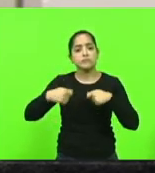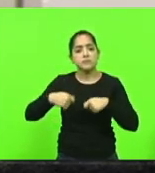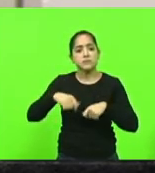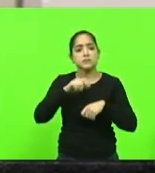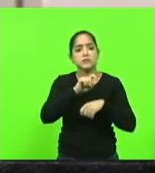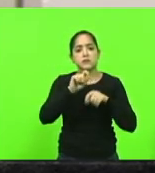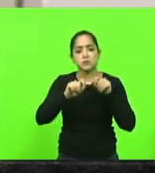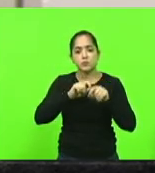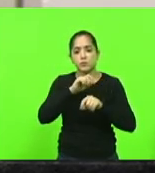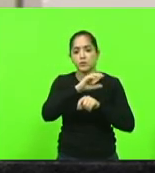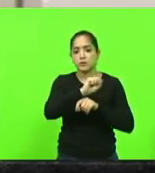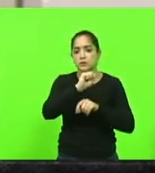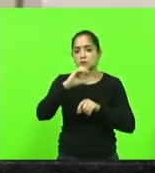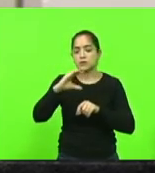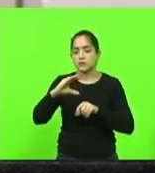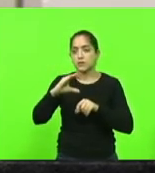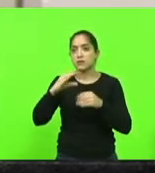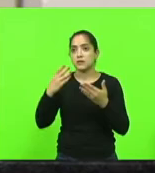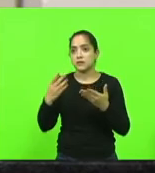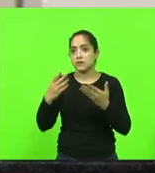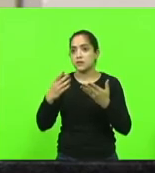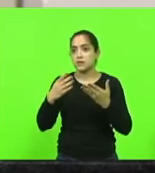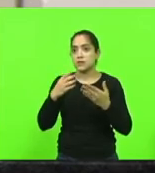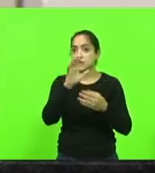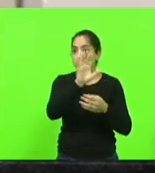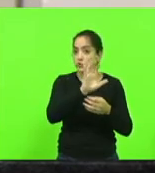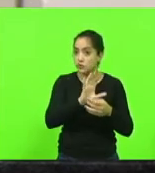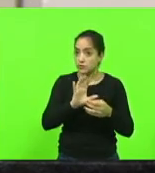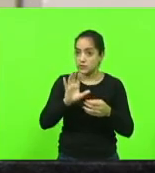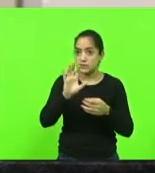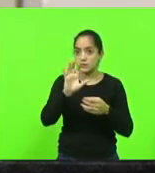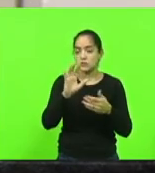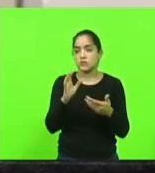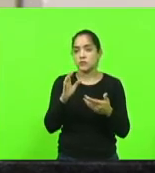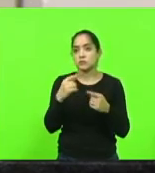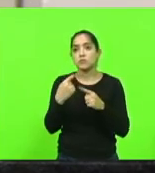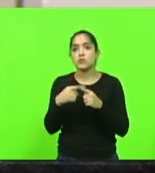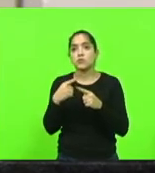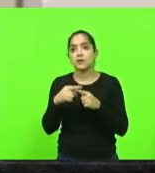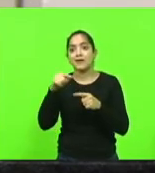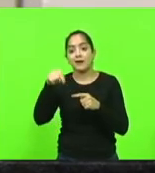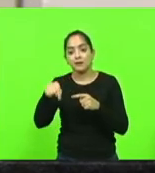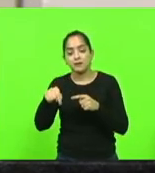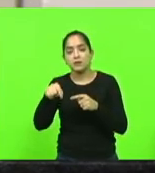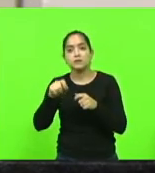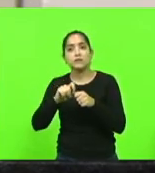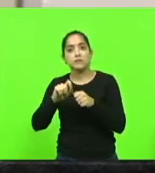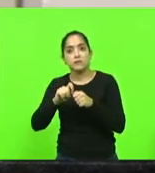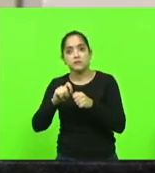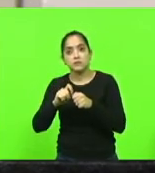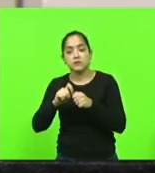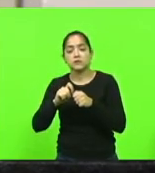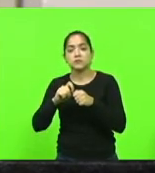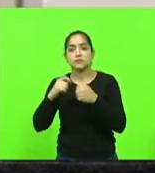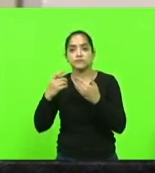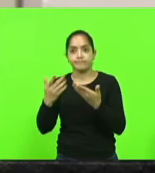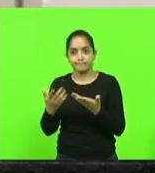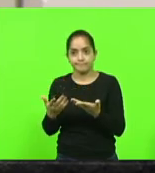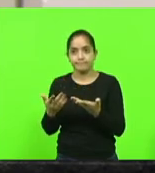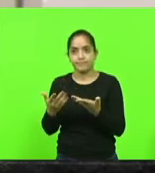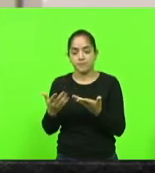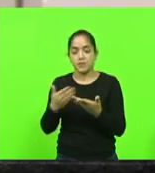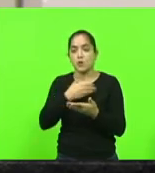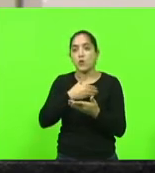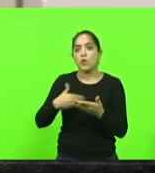Catarina, deputado Sopelsa, de todas as regiões, porque o parlamento catarinense está fazendo isso daí. O governo do estado